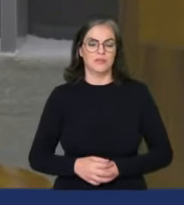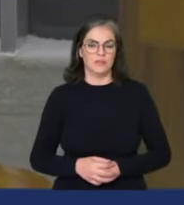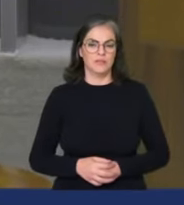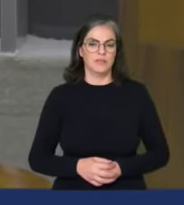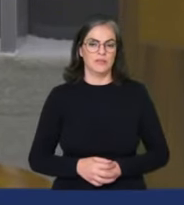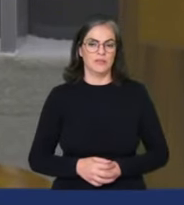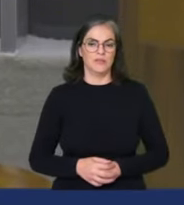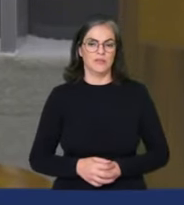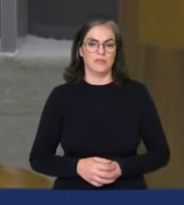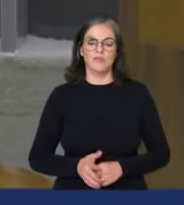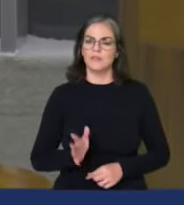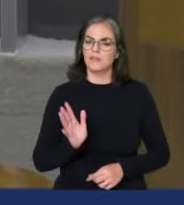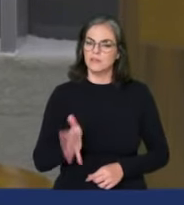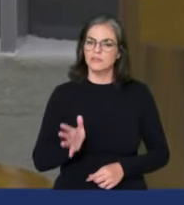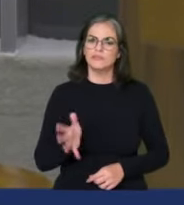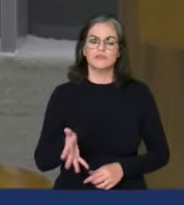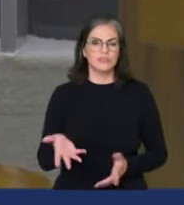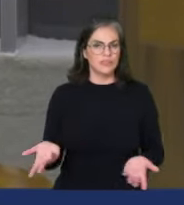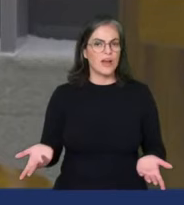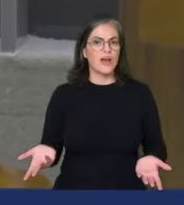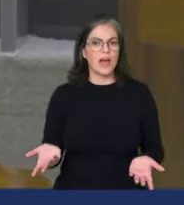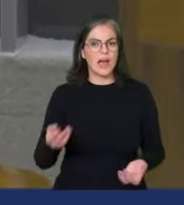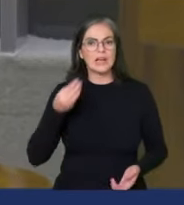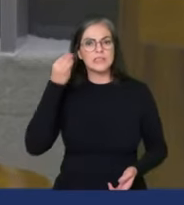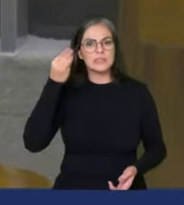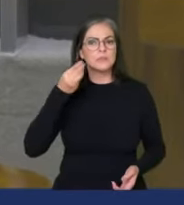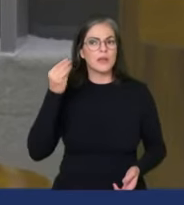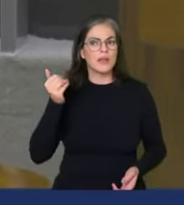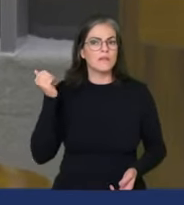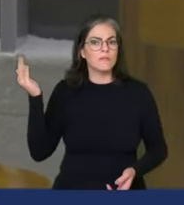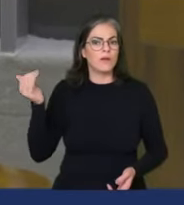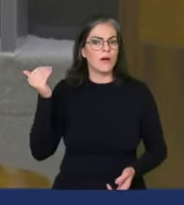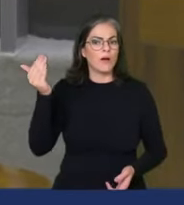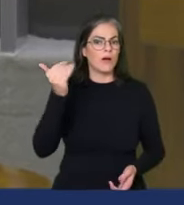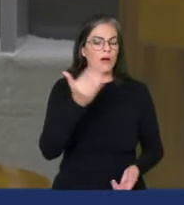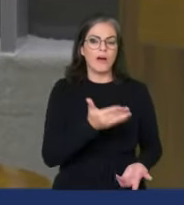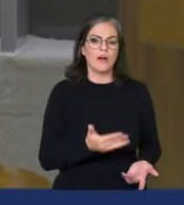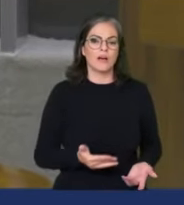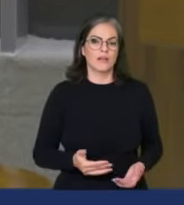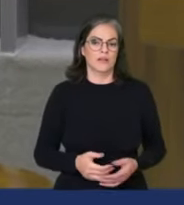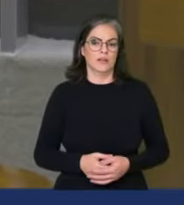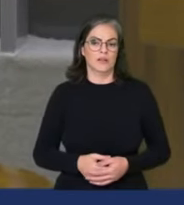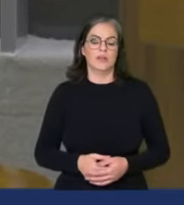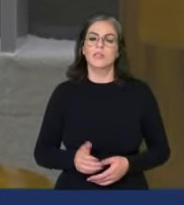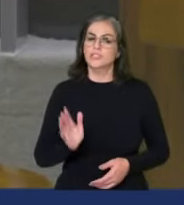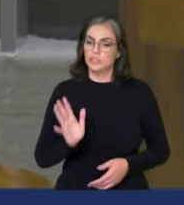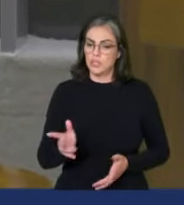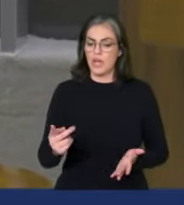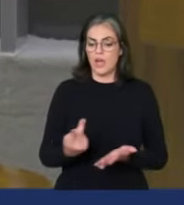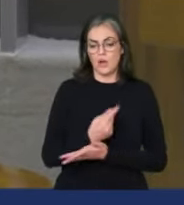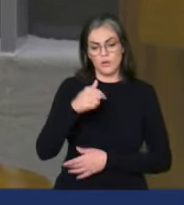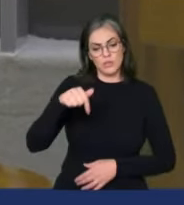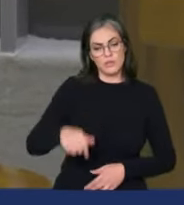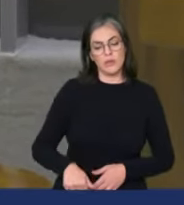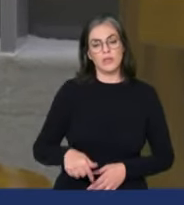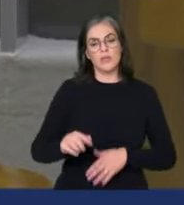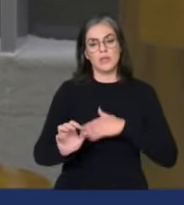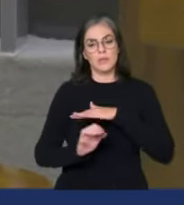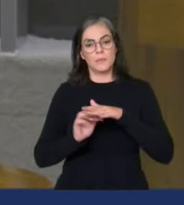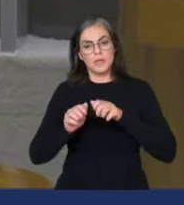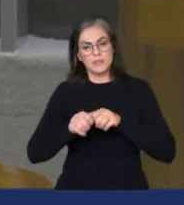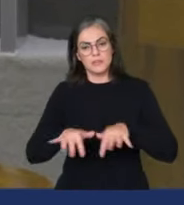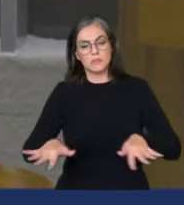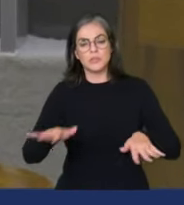acontecido, historicamente, estamos falando de energia, na privatização das distribuidoras de energia elétrica do Brasil. Recentemente tivemos um PDL aqui